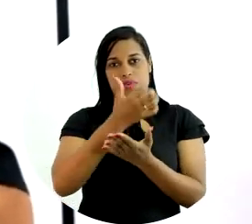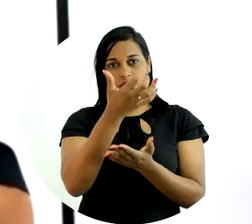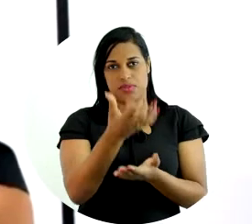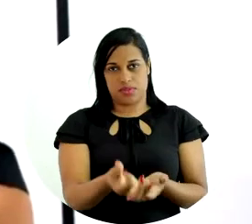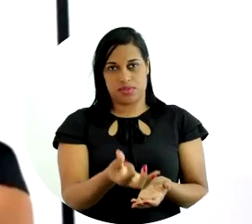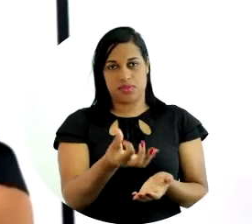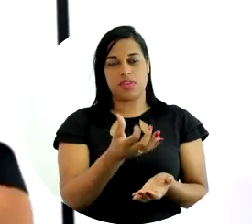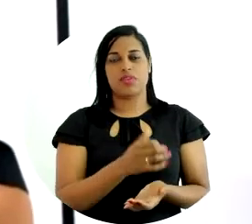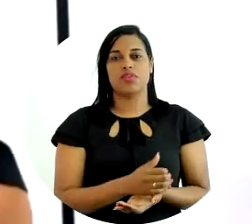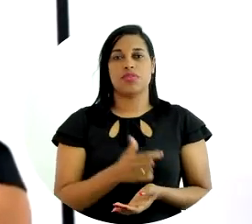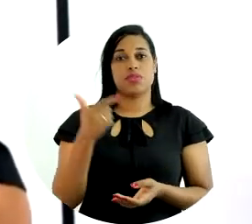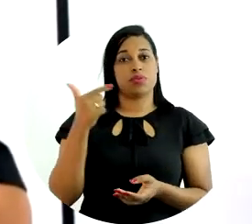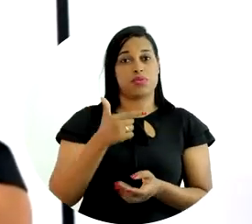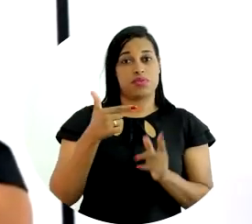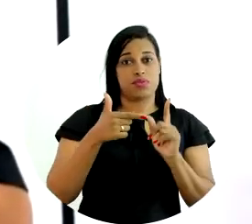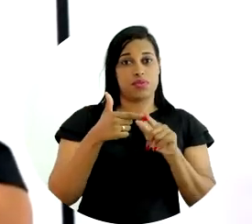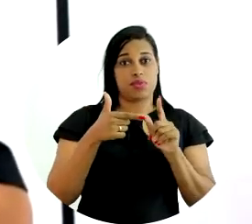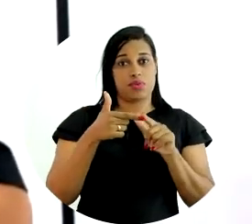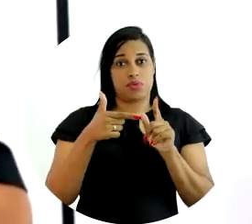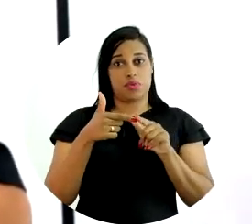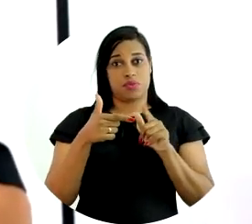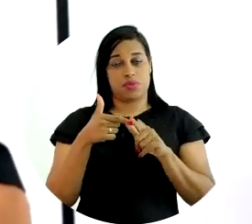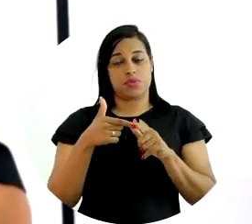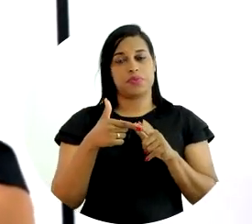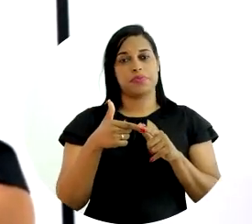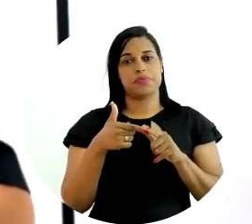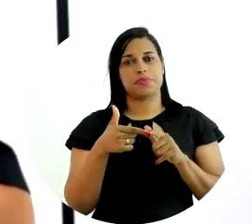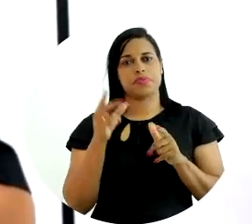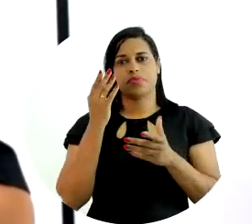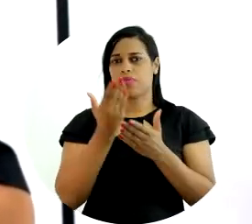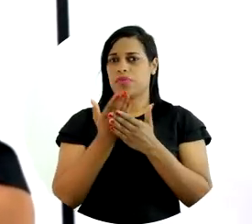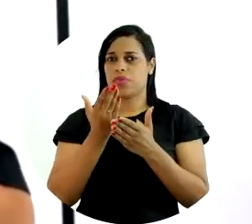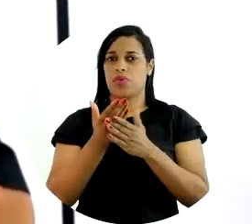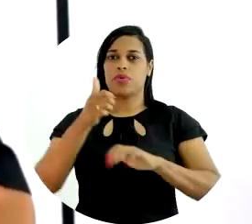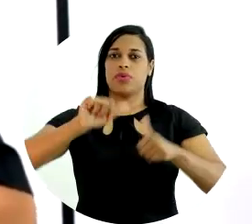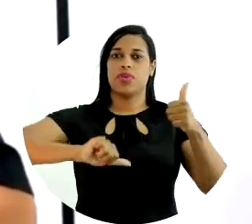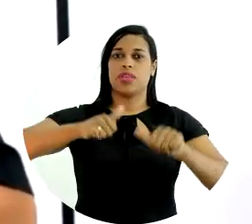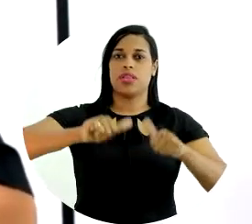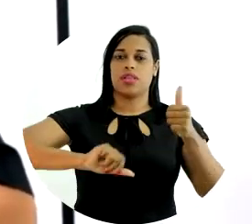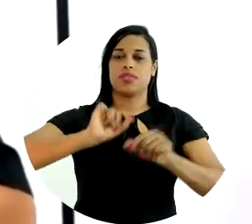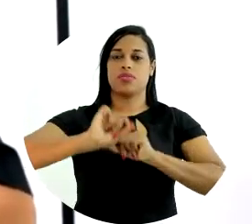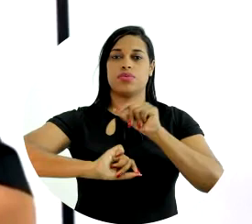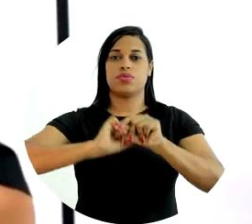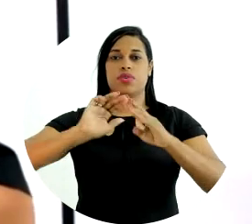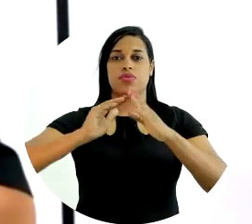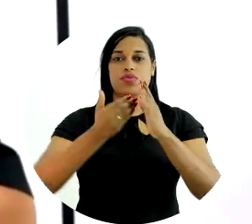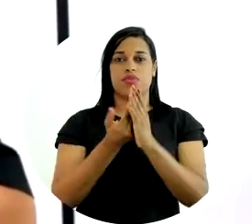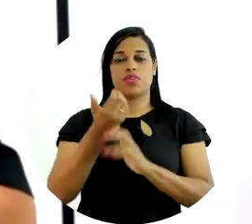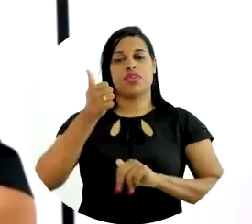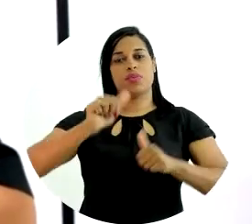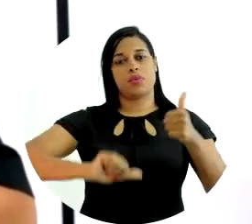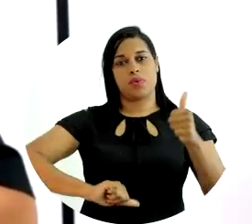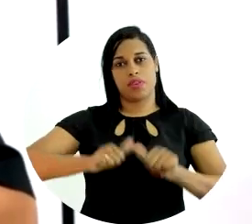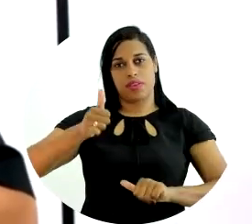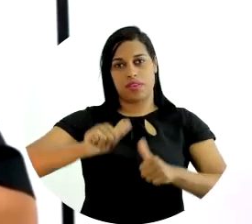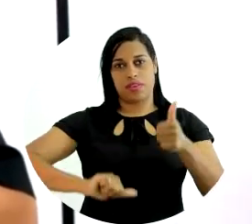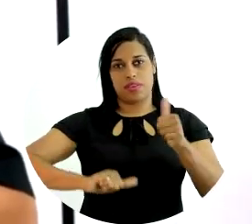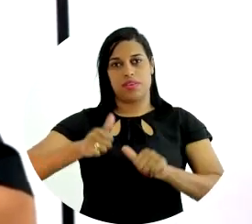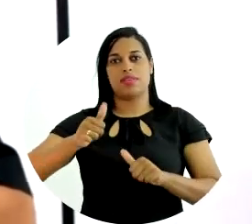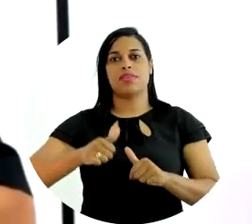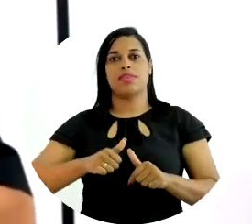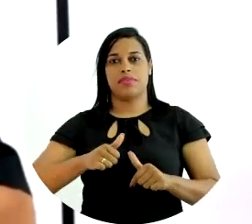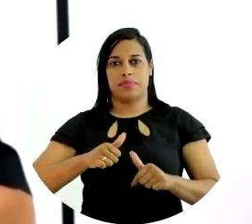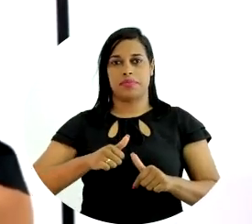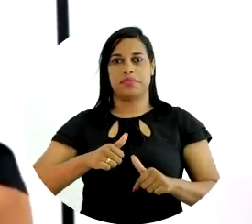século 16 no segundo capítulo nós vamos fazer um estudo análise do interior é uma escola de qualidade